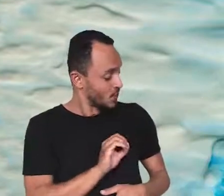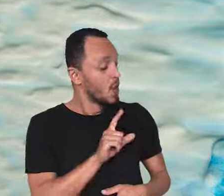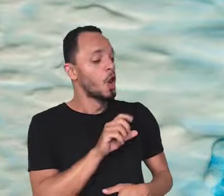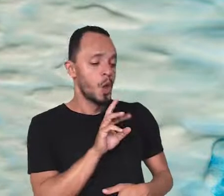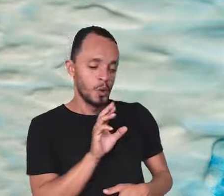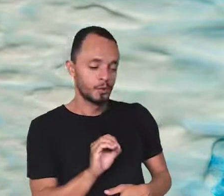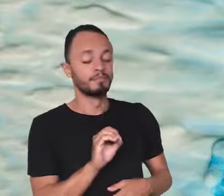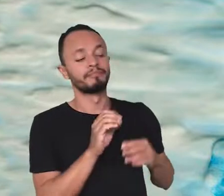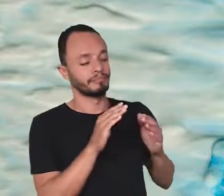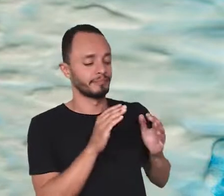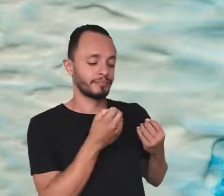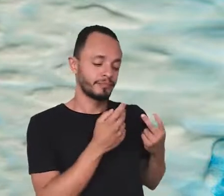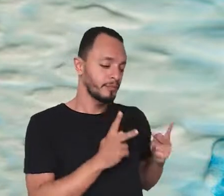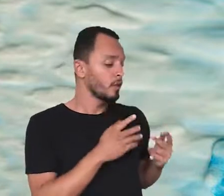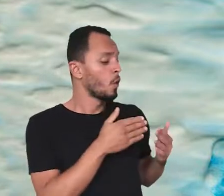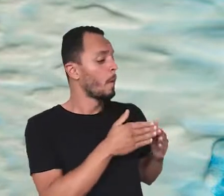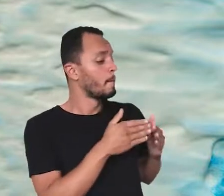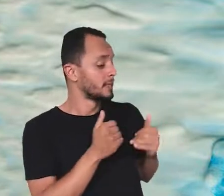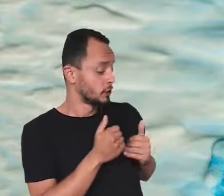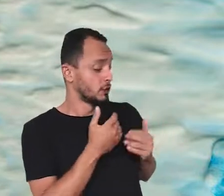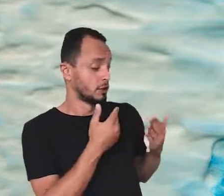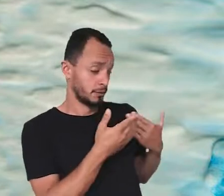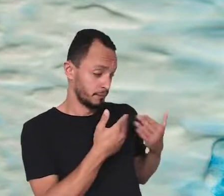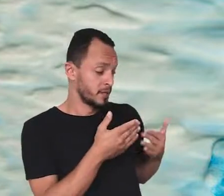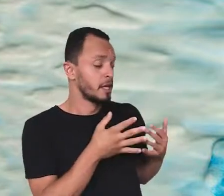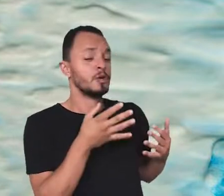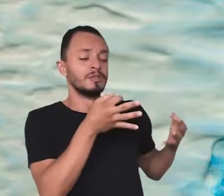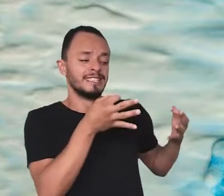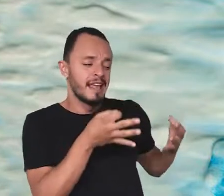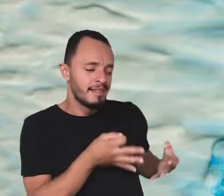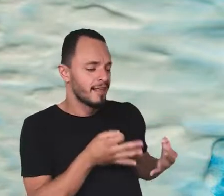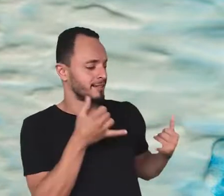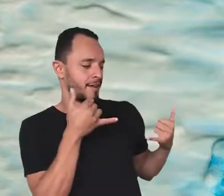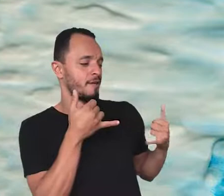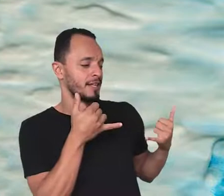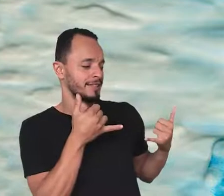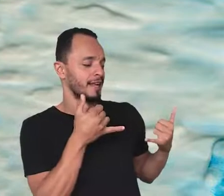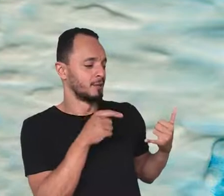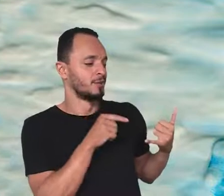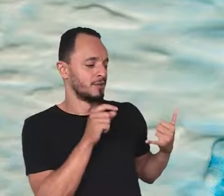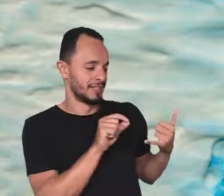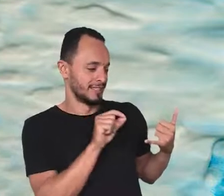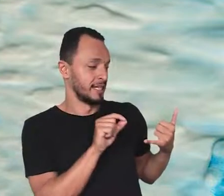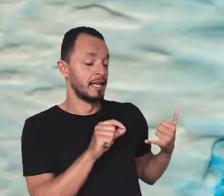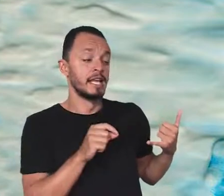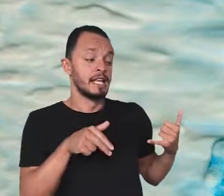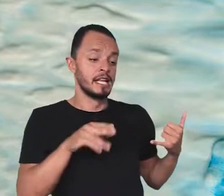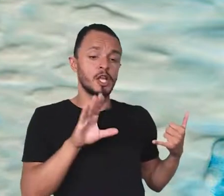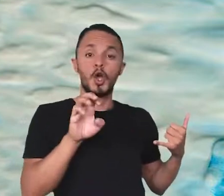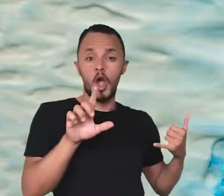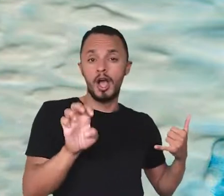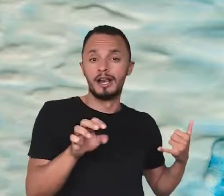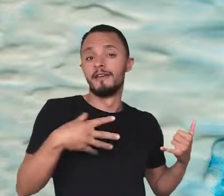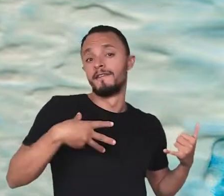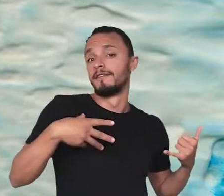Ô, Louro, você me desculpa pedir que viesse aqui? É que eu precisava ter certeza de com quem eu tava falando. Nicole é como uma